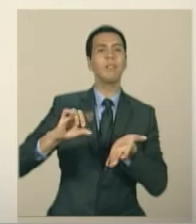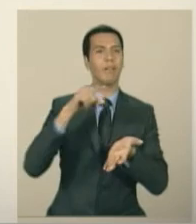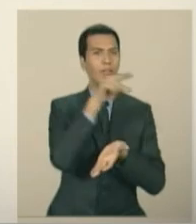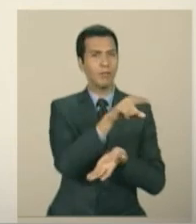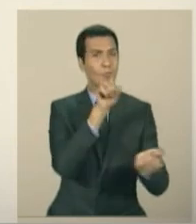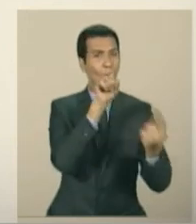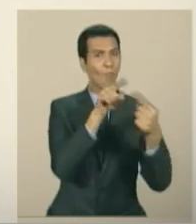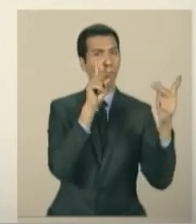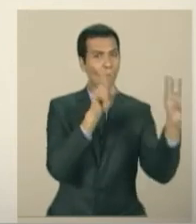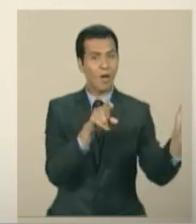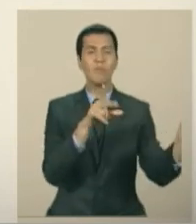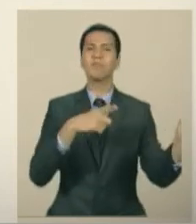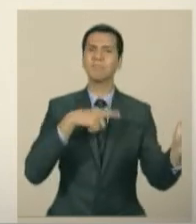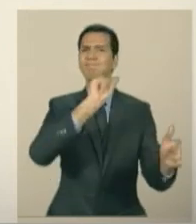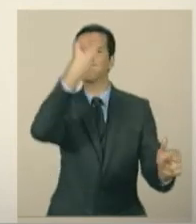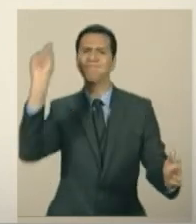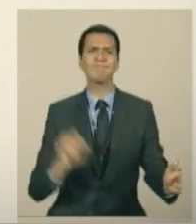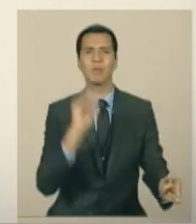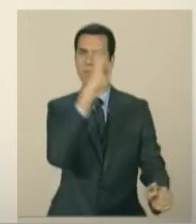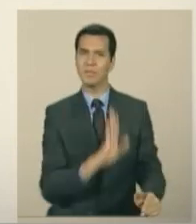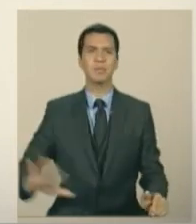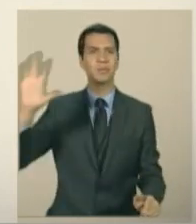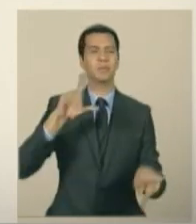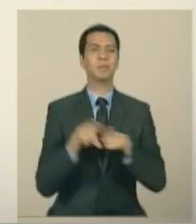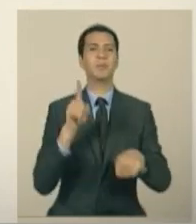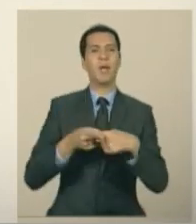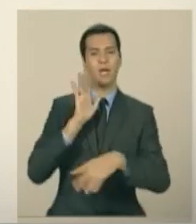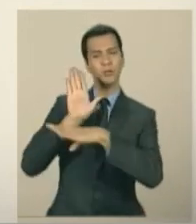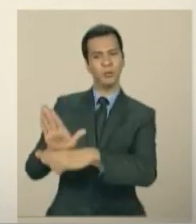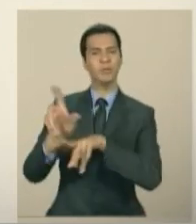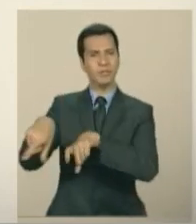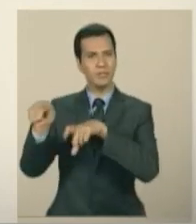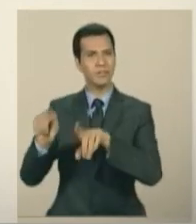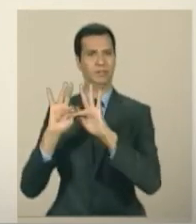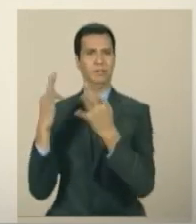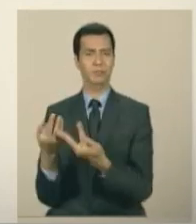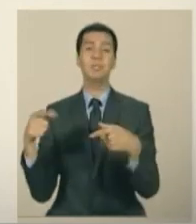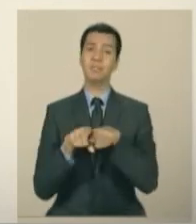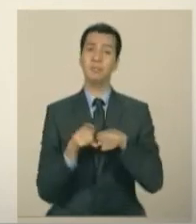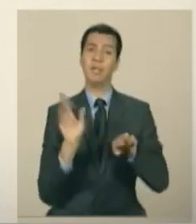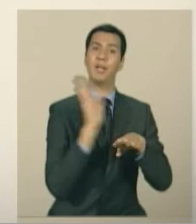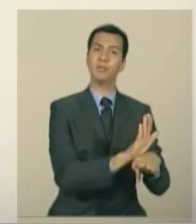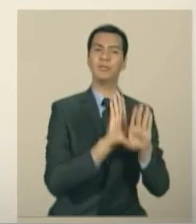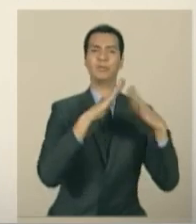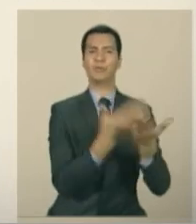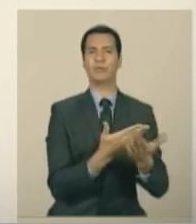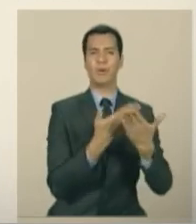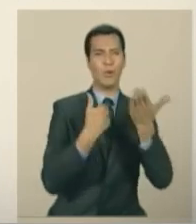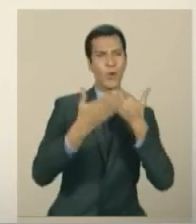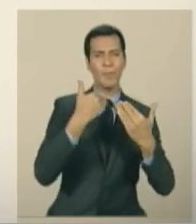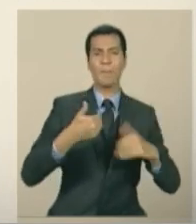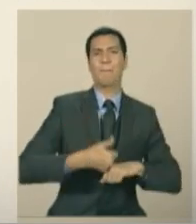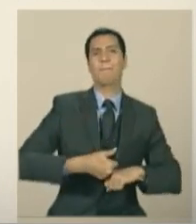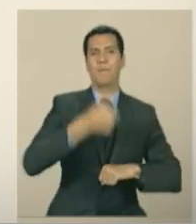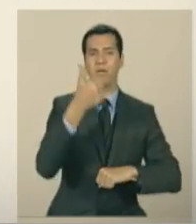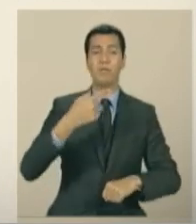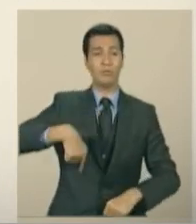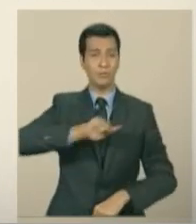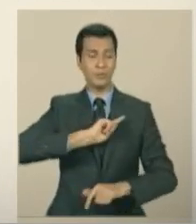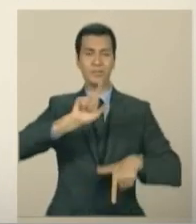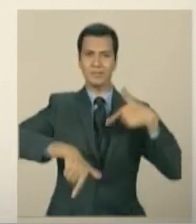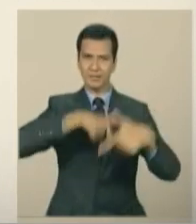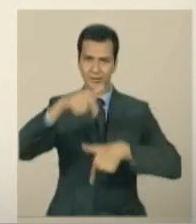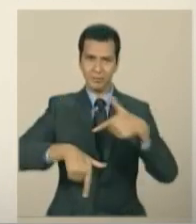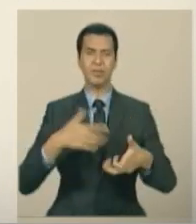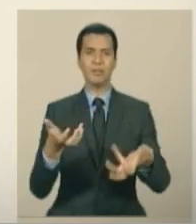dos Agricultores familiares e de outro melhor a qualidade da merenda escolar então Luciano estamos trabalhando